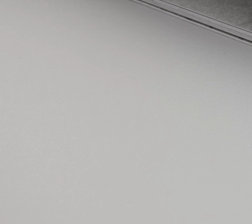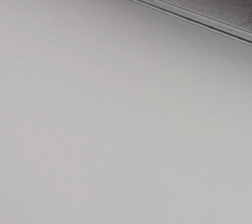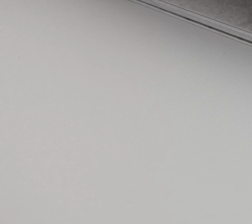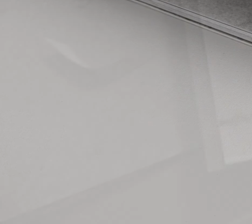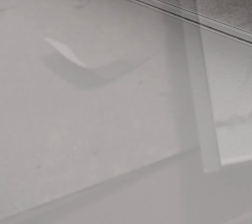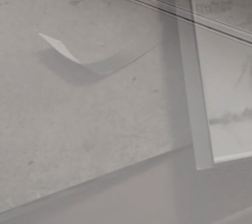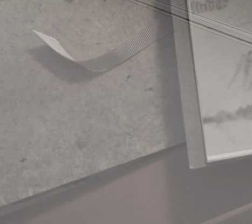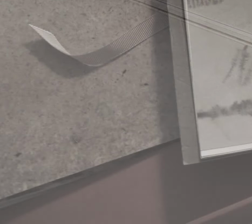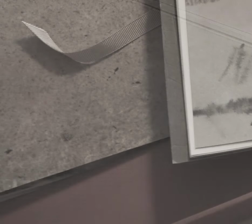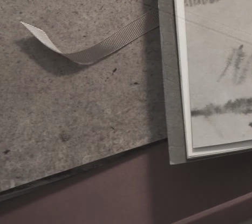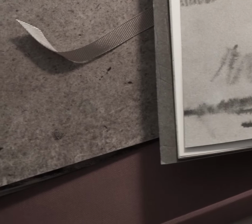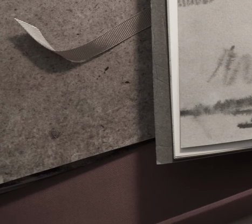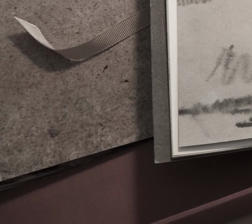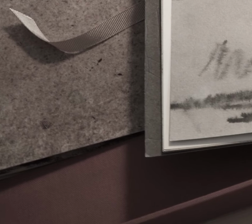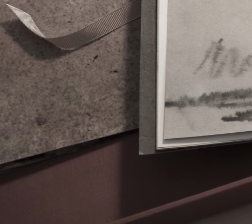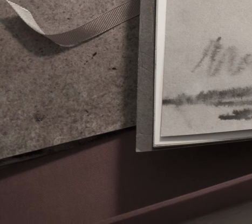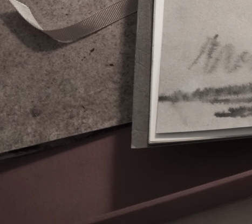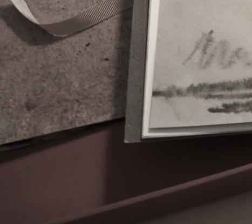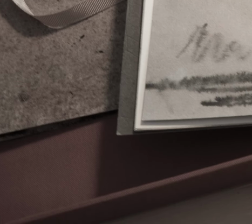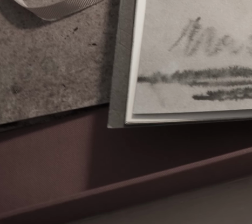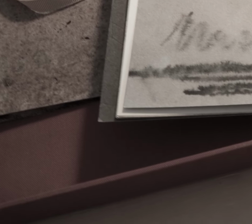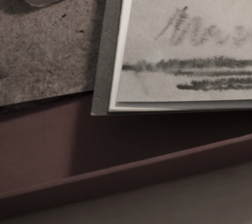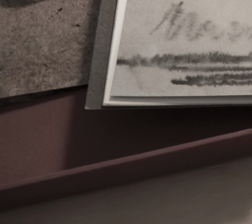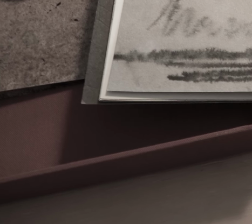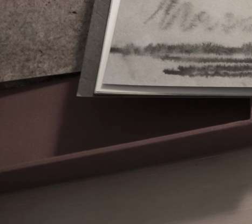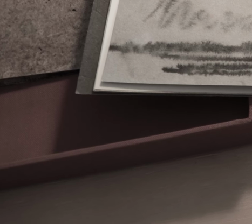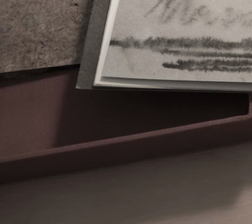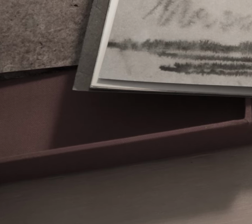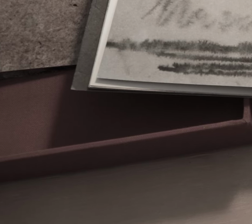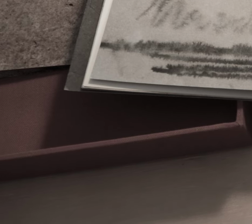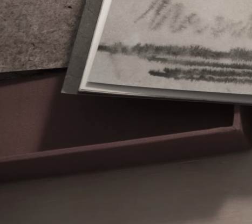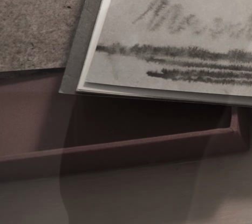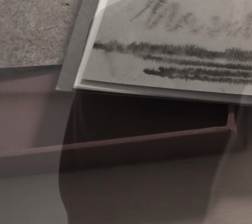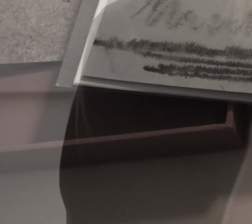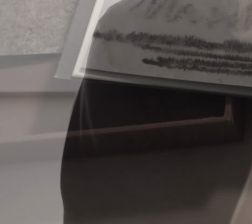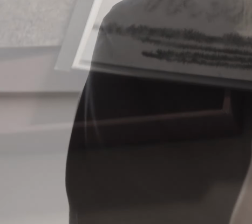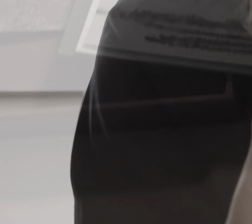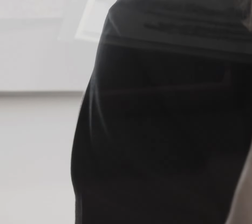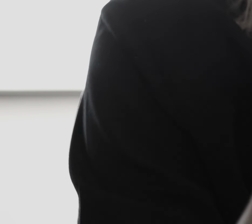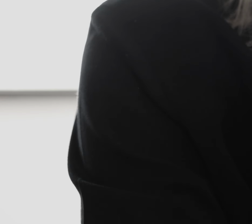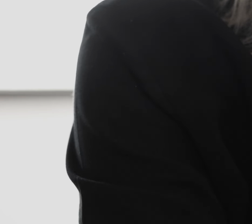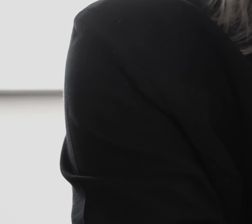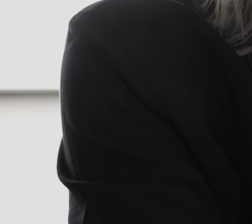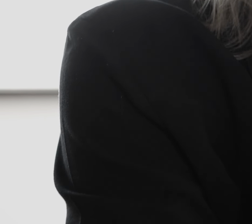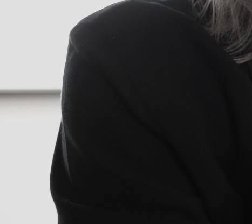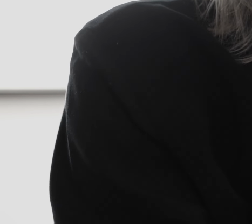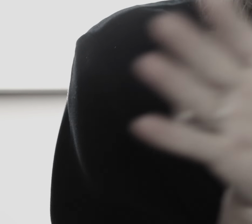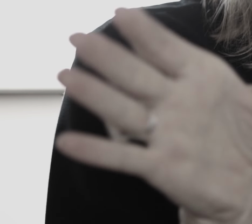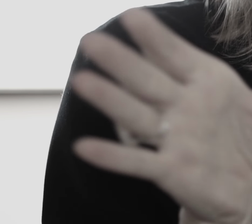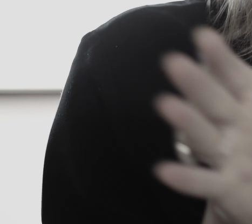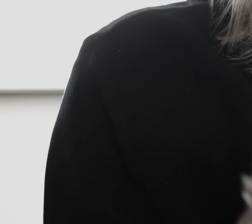verde escuro. Folheia um livro de fotografias com o título Cerco Flutuante.